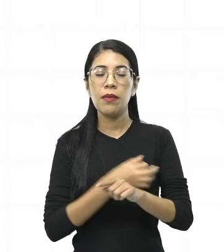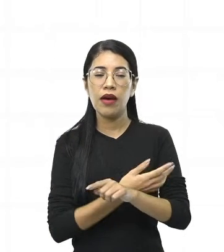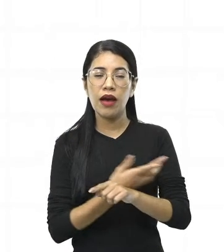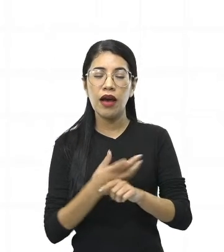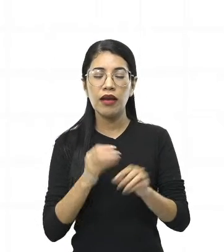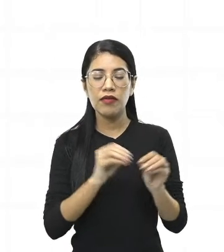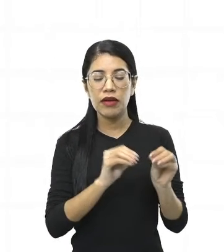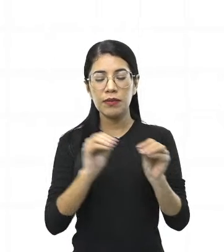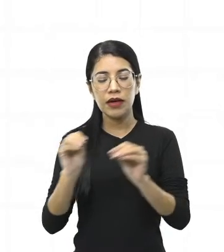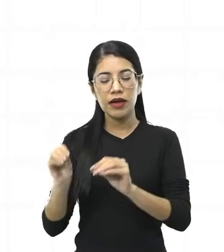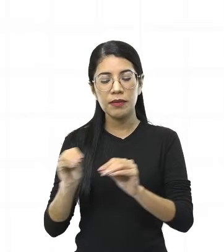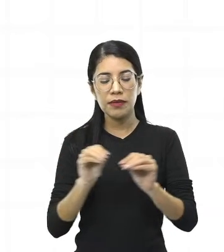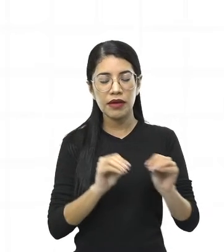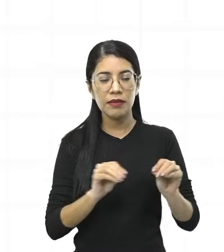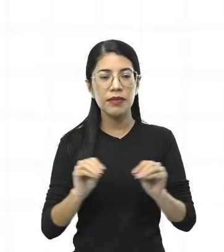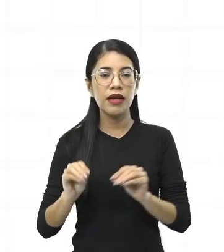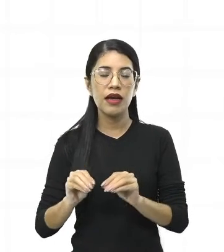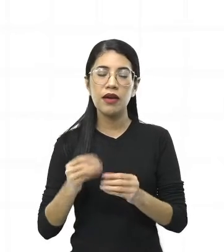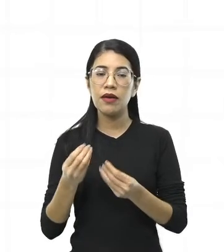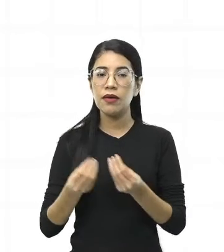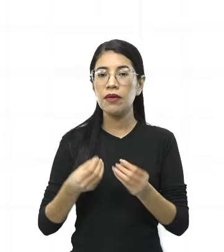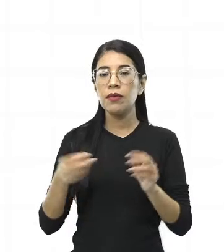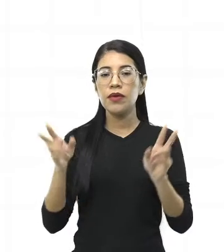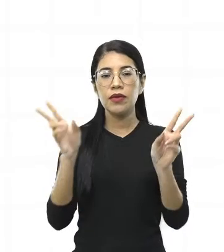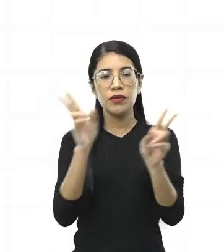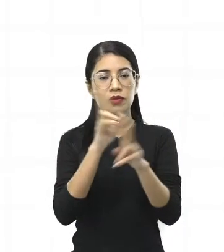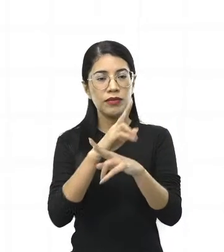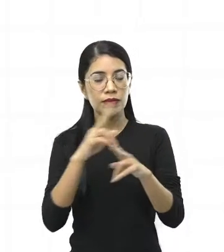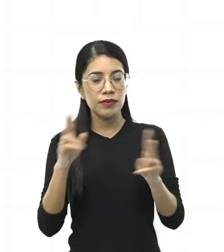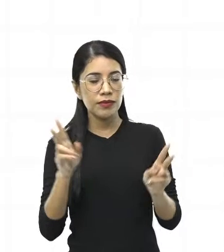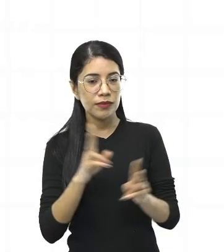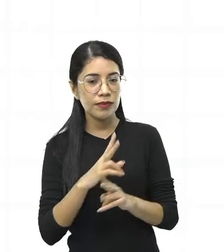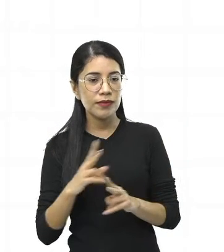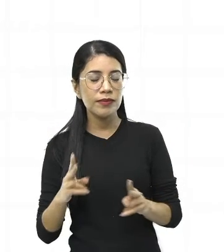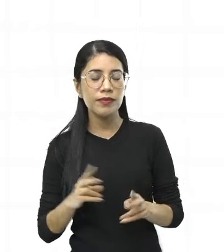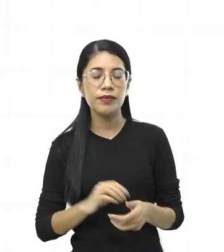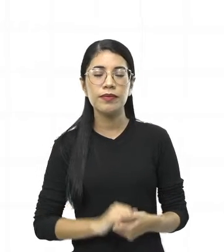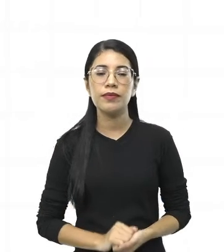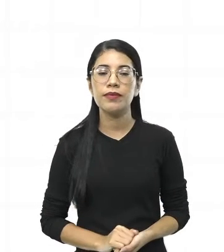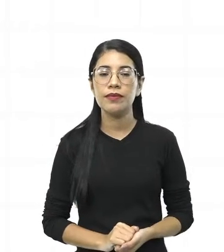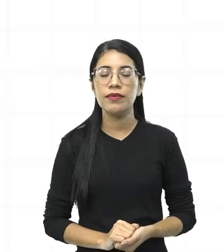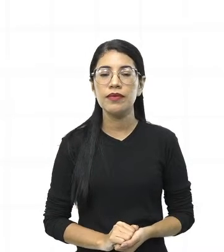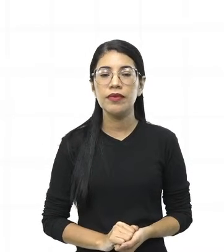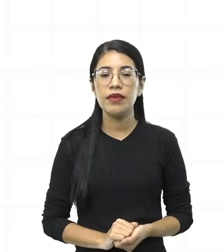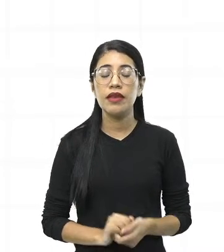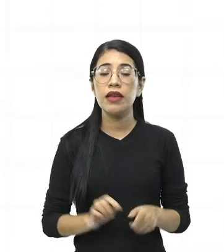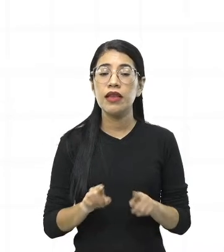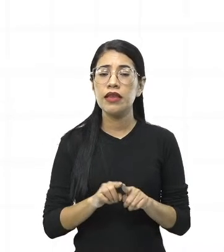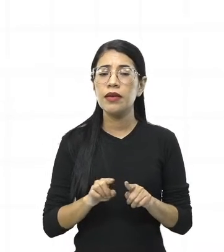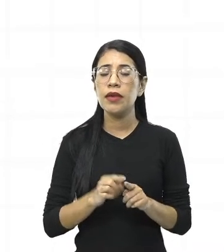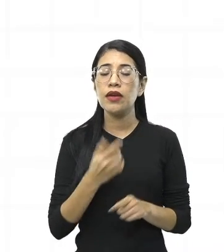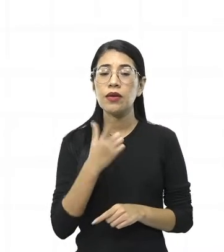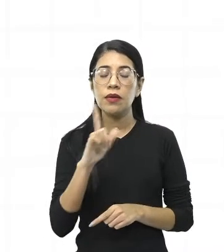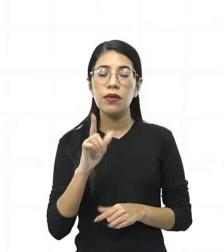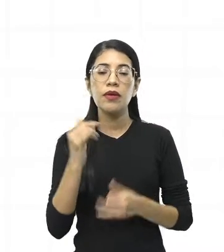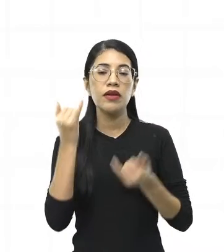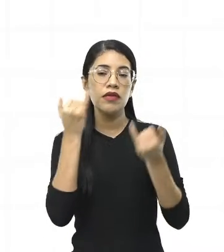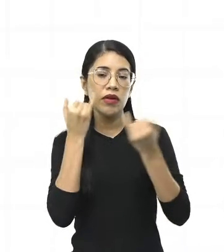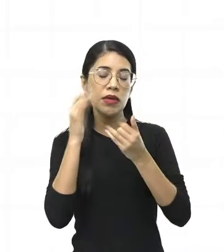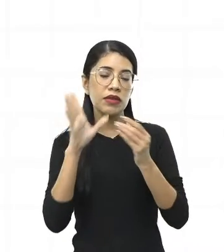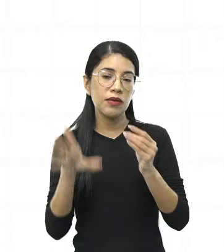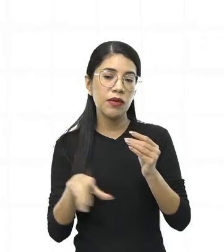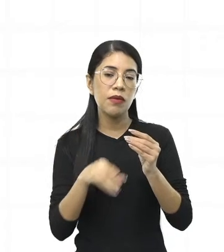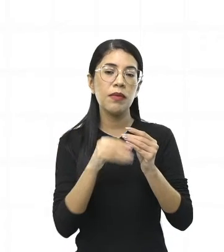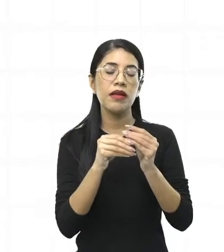lugar para o outro, né, com a ajuda do vento, certo? Uma informação. Aí ele começa com uma outra informação, ele dá